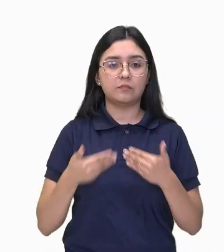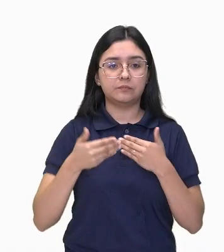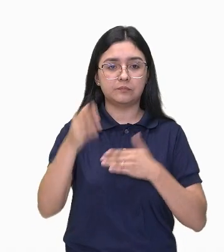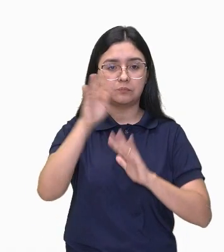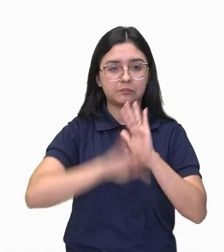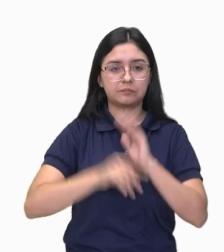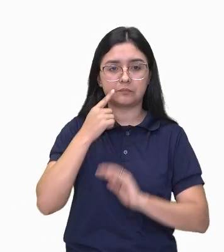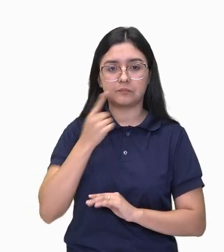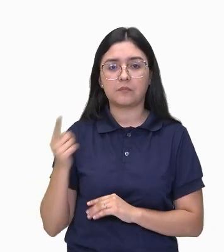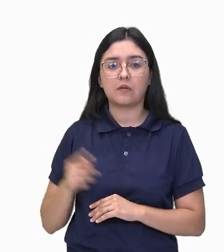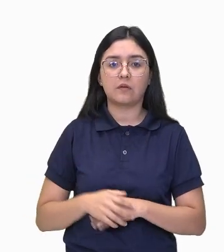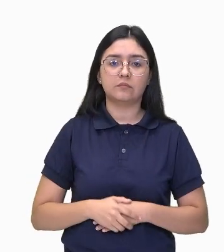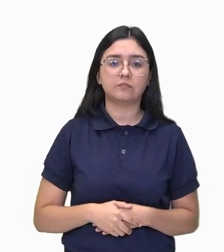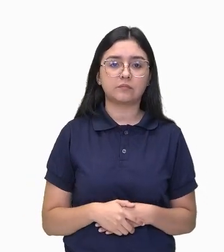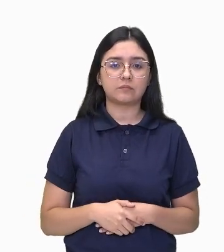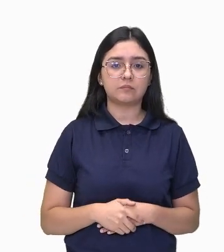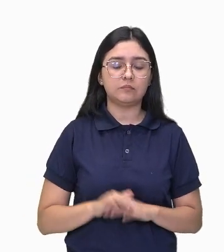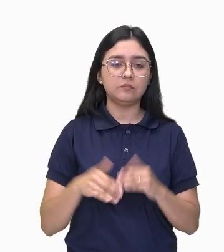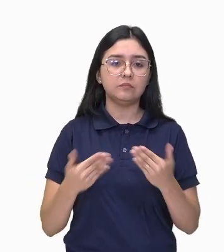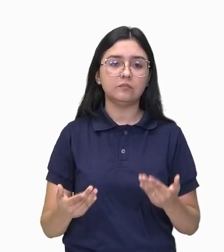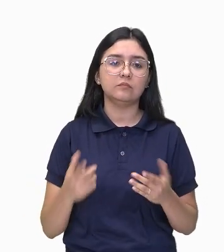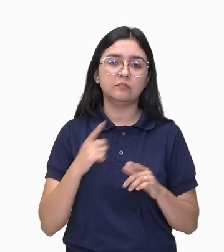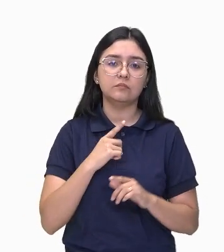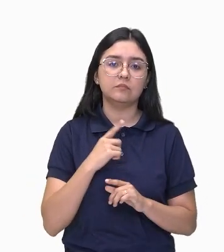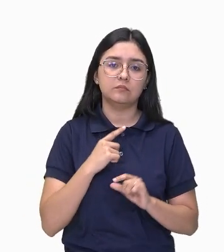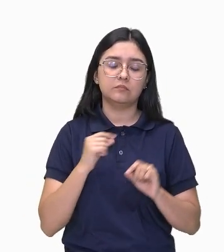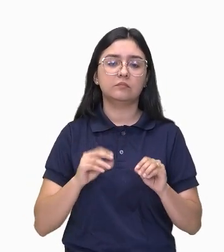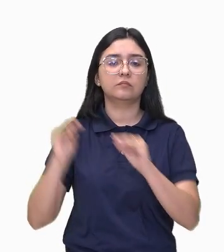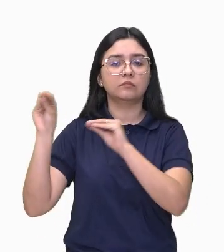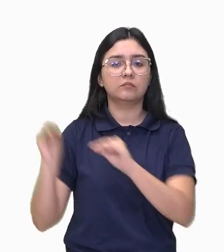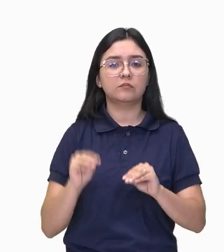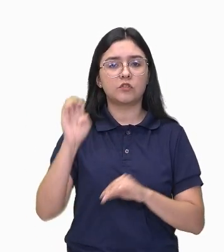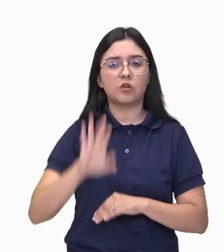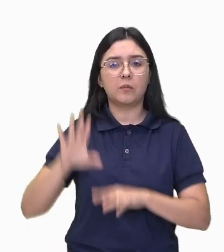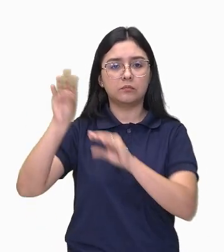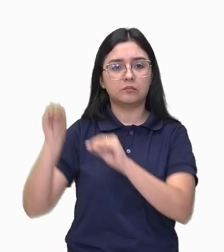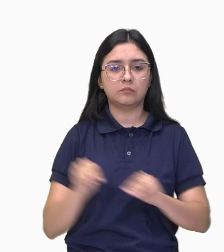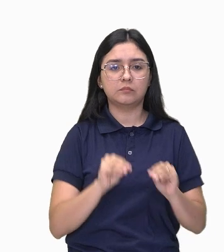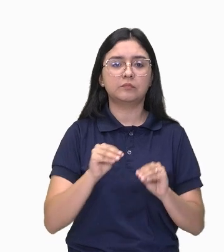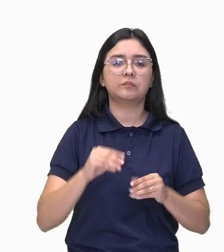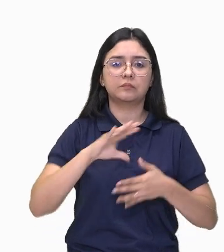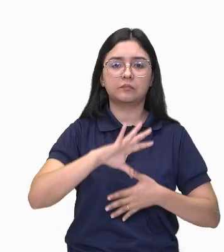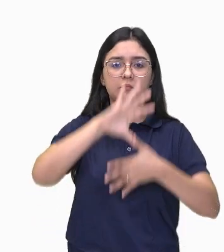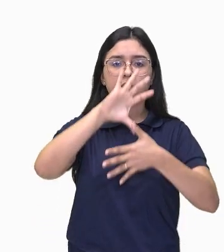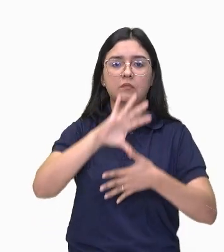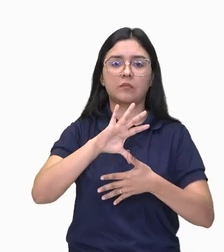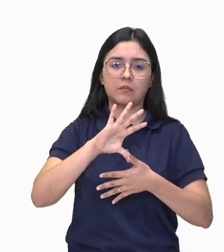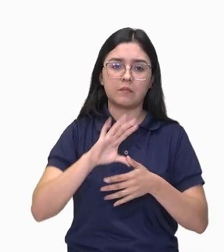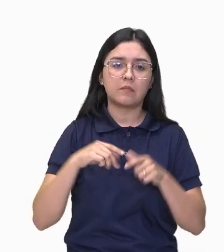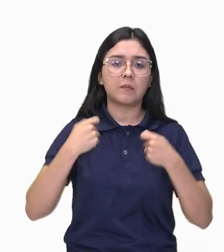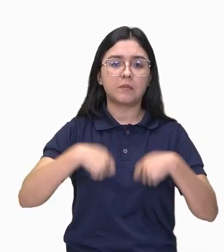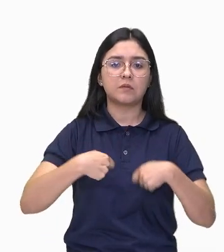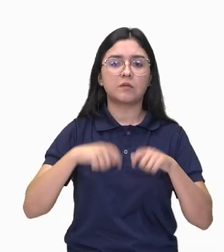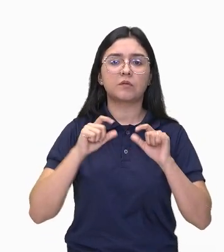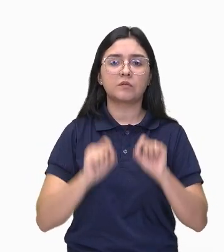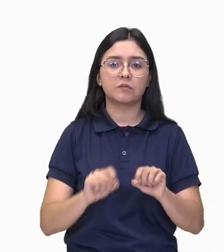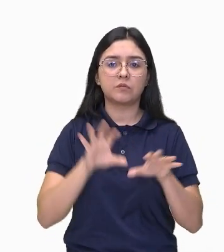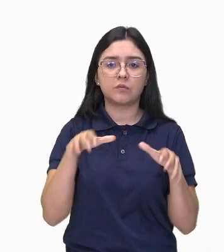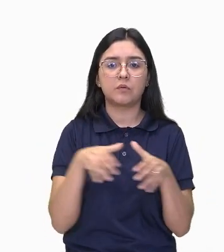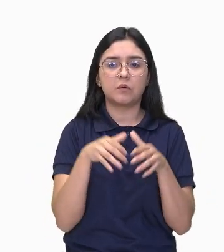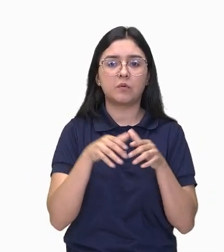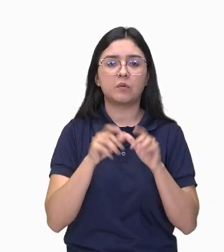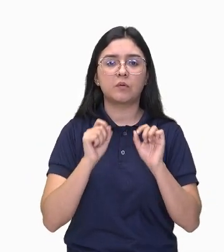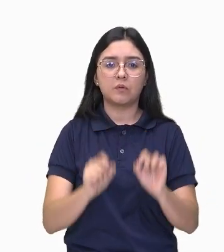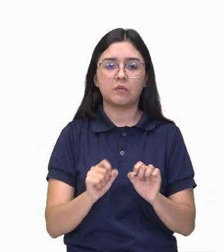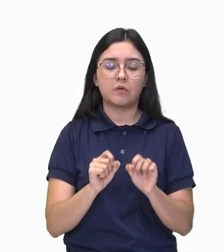lá. A chegada dos europeus na América também fez surgir a necessidade de uma ordem voltada para